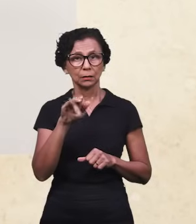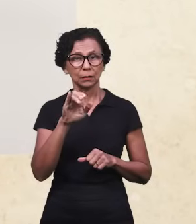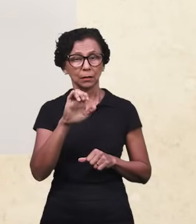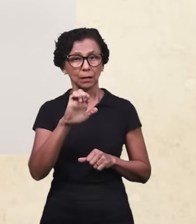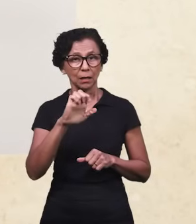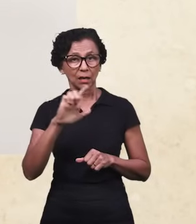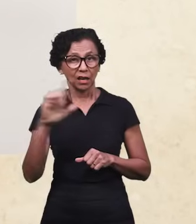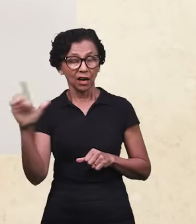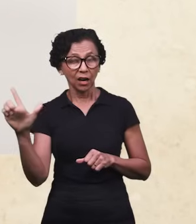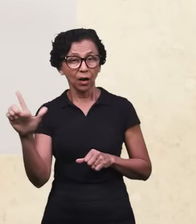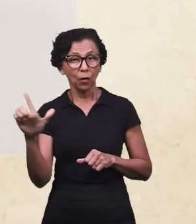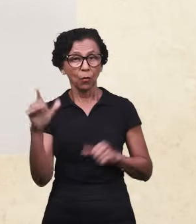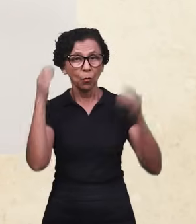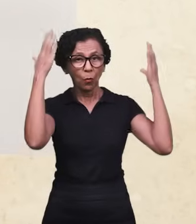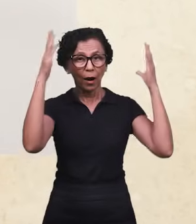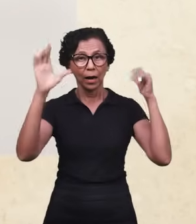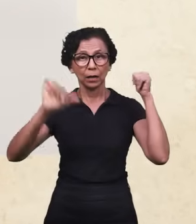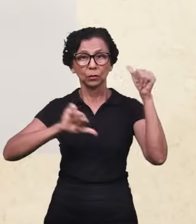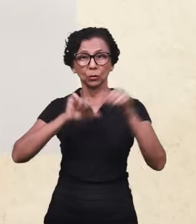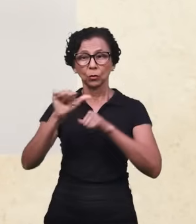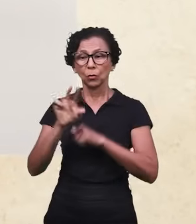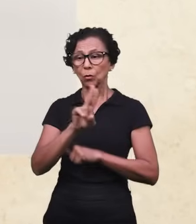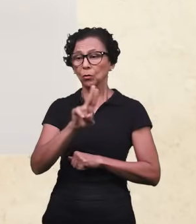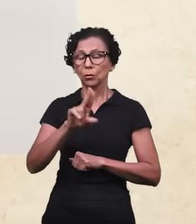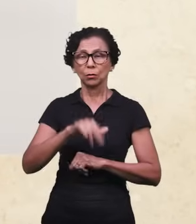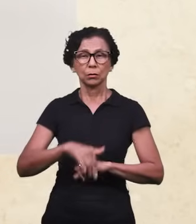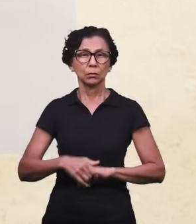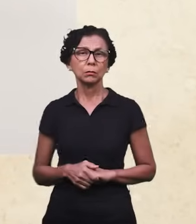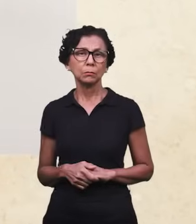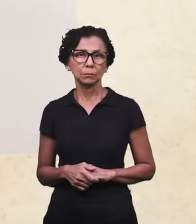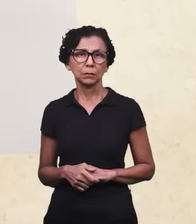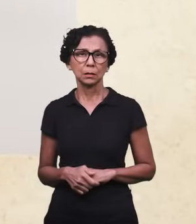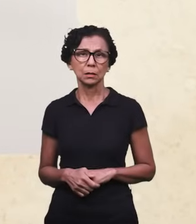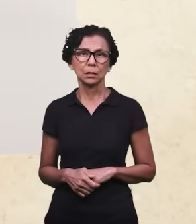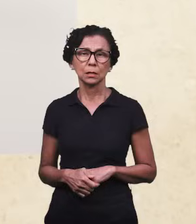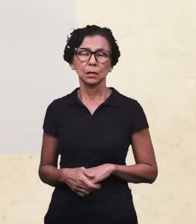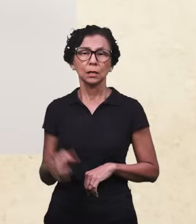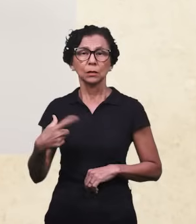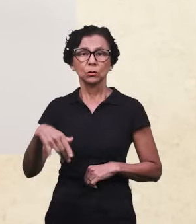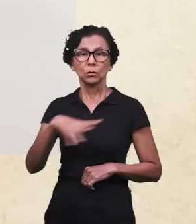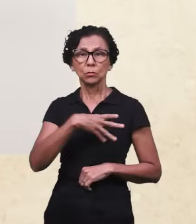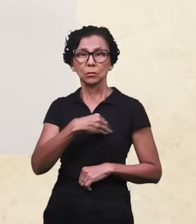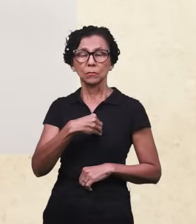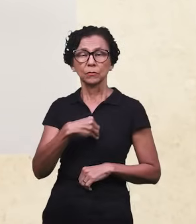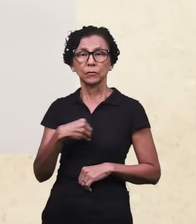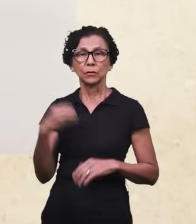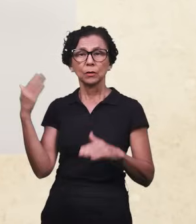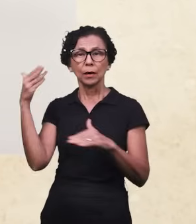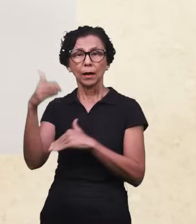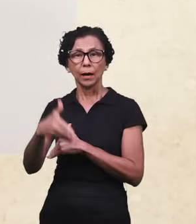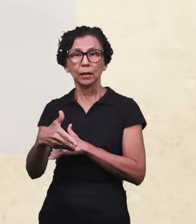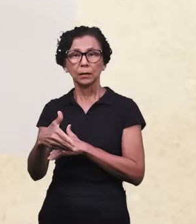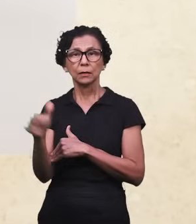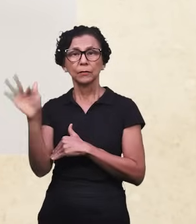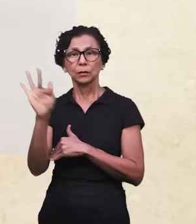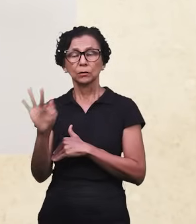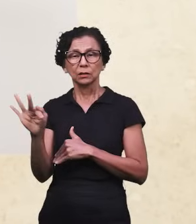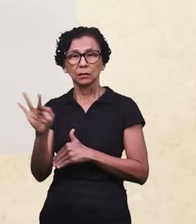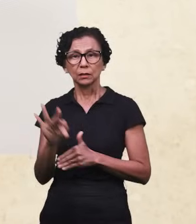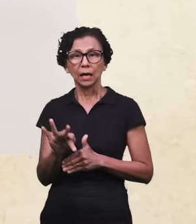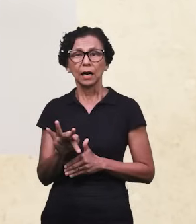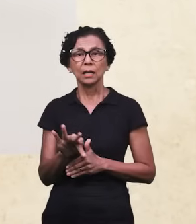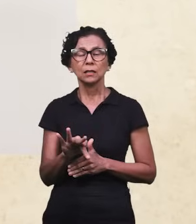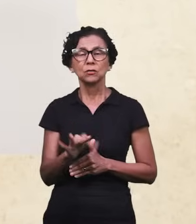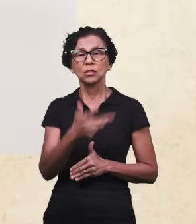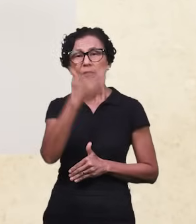filhos, eles vão para a escola, os jovens, para terem as suas identidades trocadas, para não